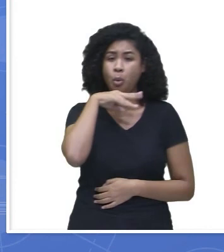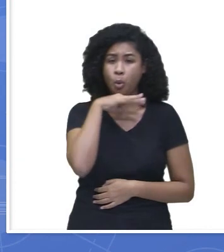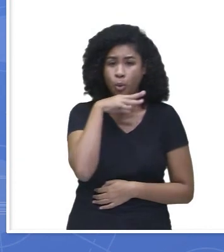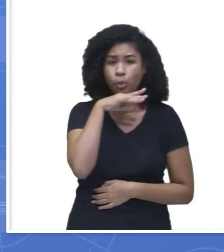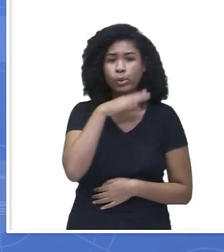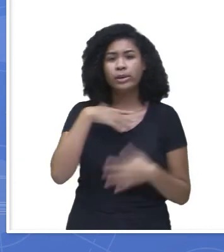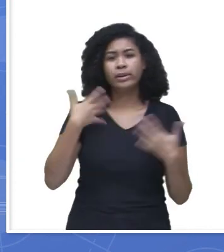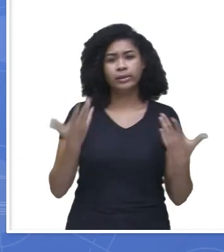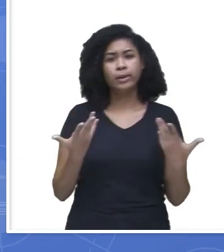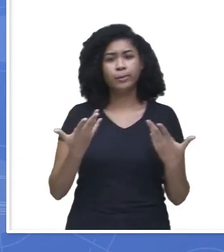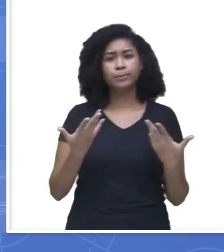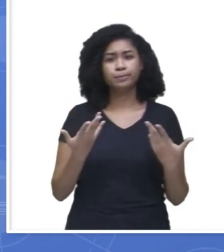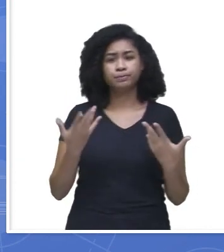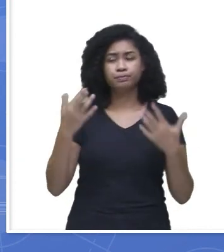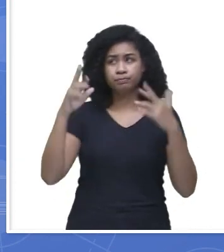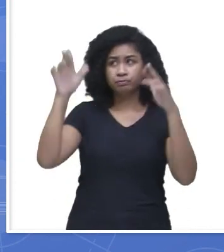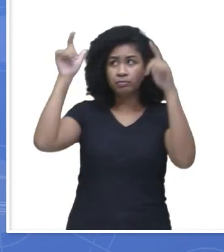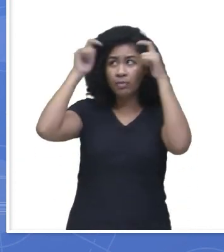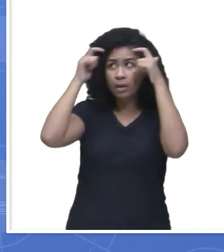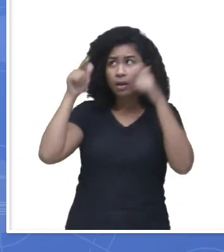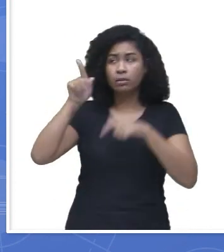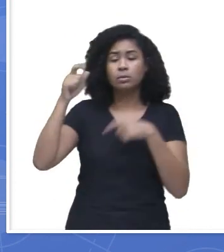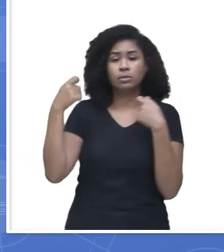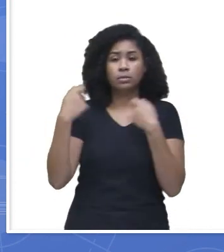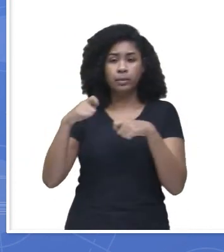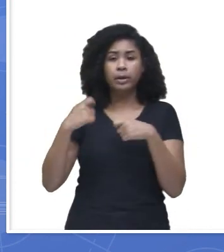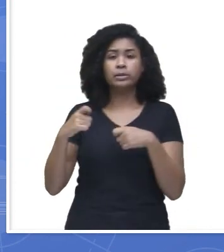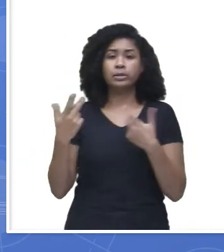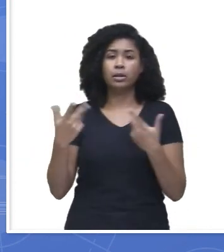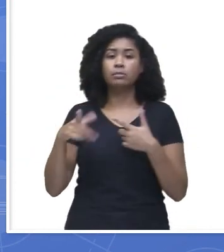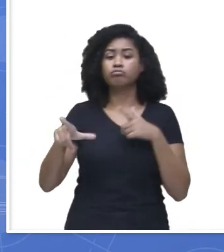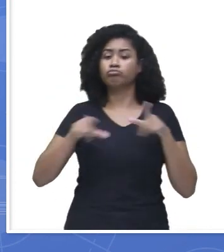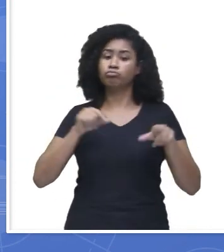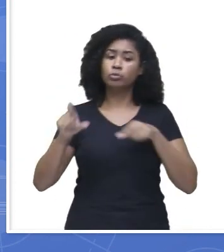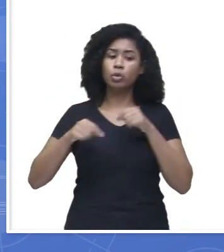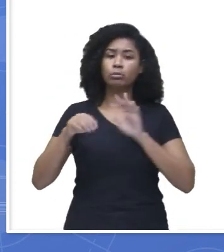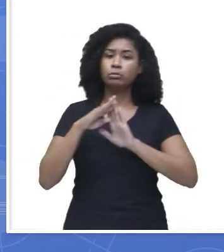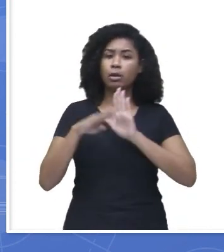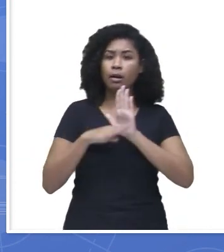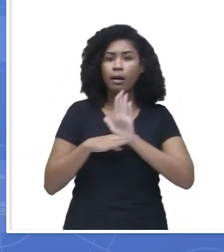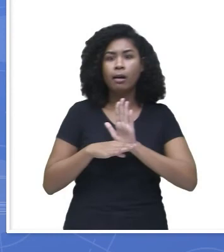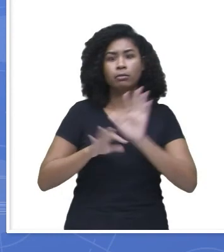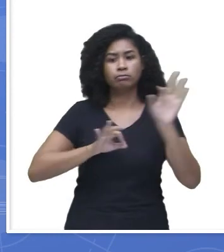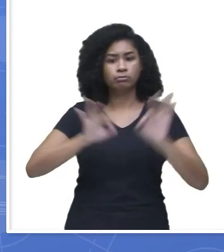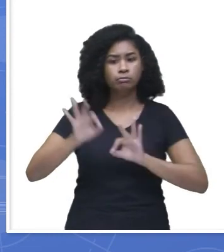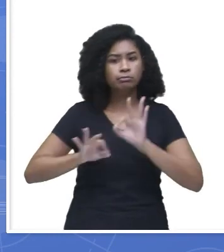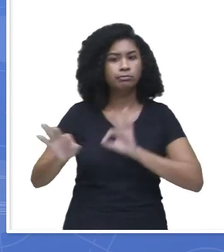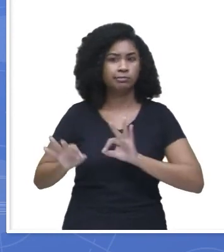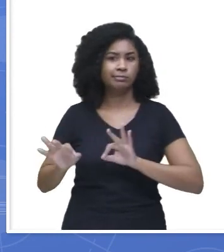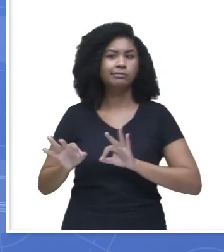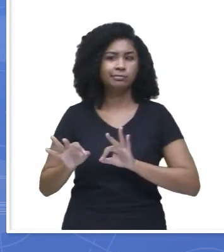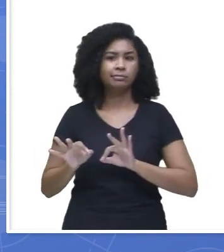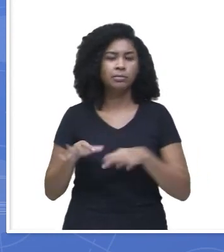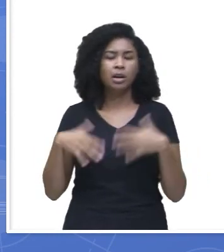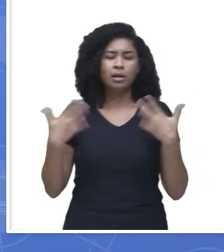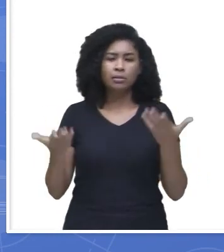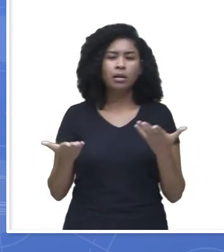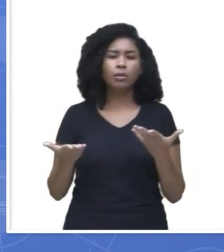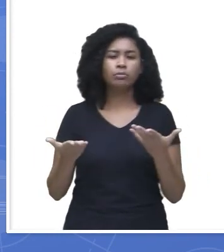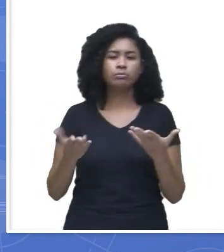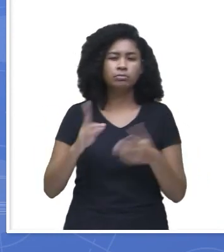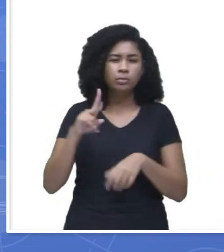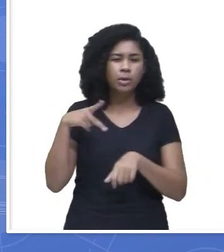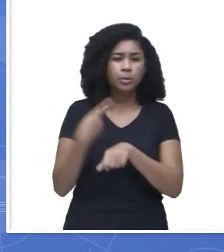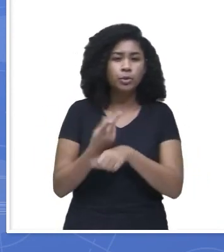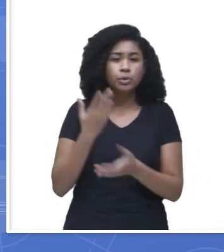Duma, organizar. Então, em 1905 já começam a aparecer os exponenciais daquilo que vai fazer